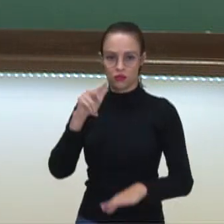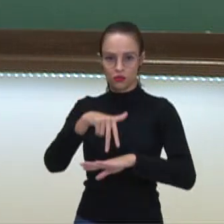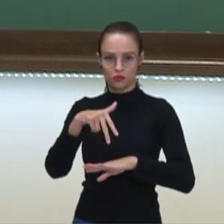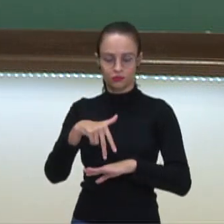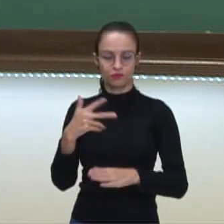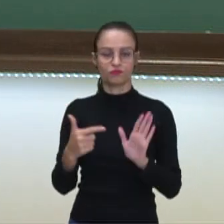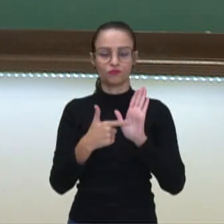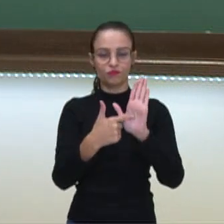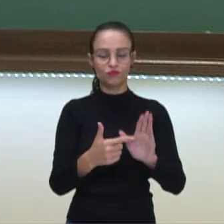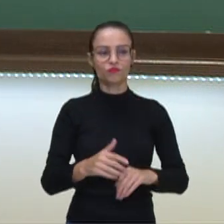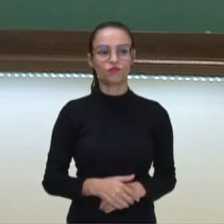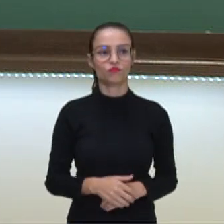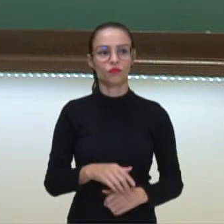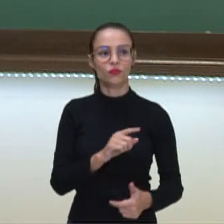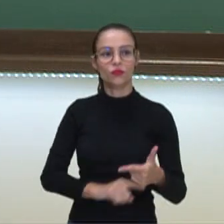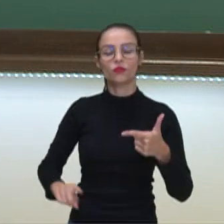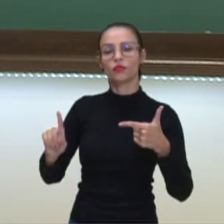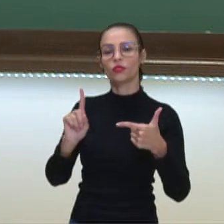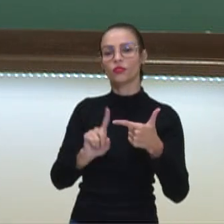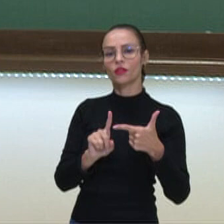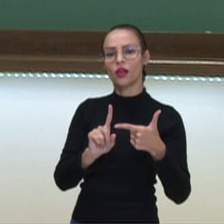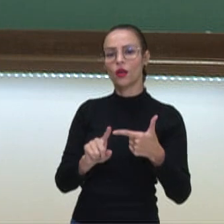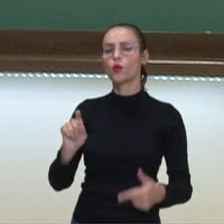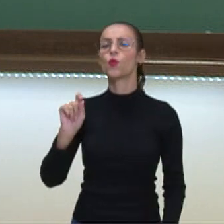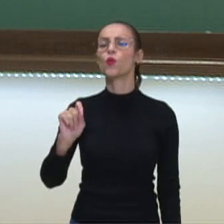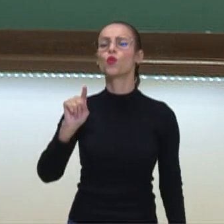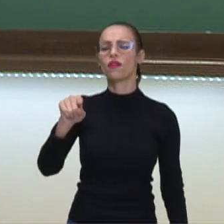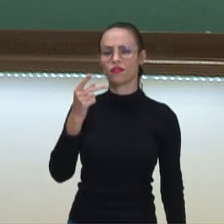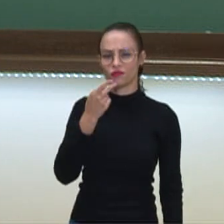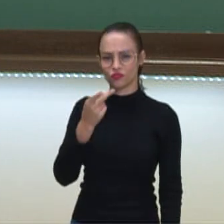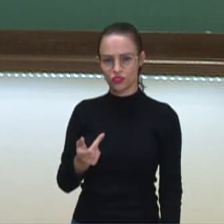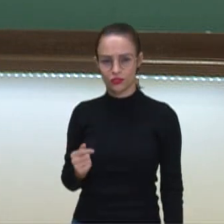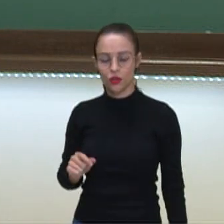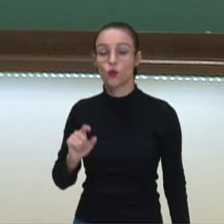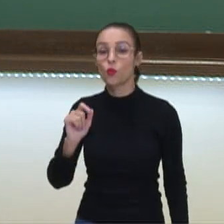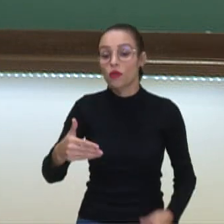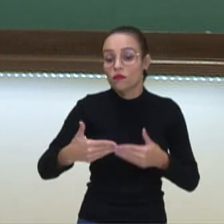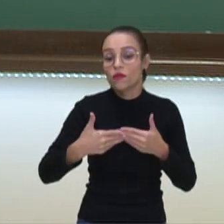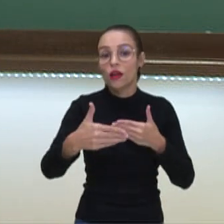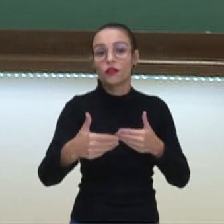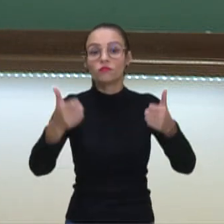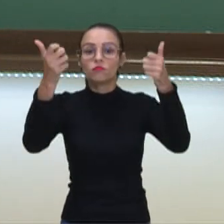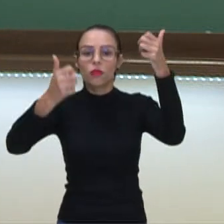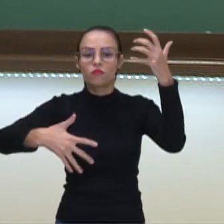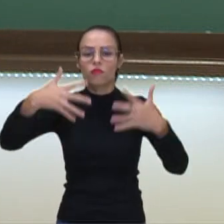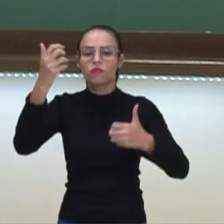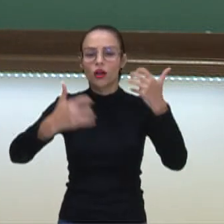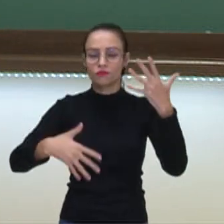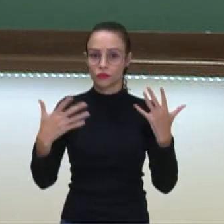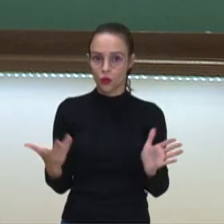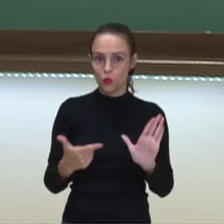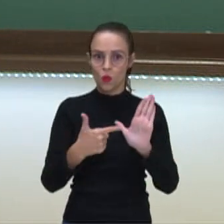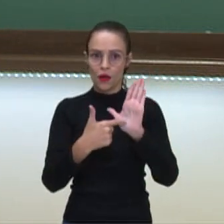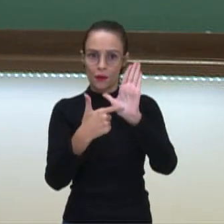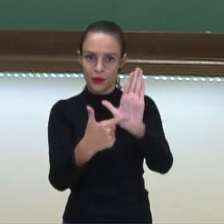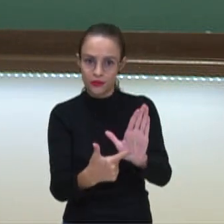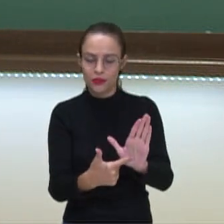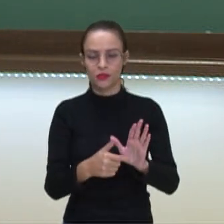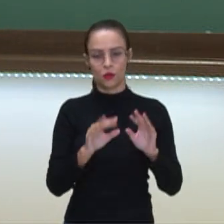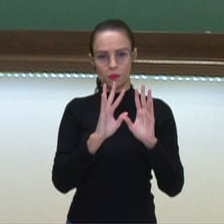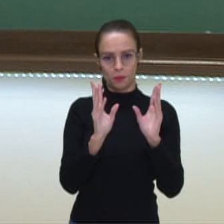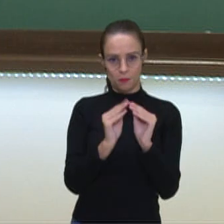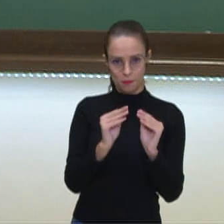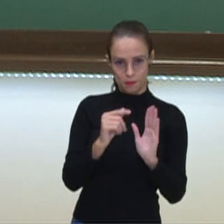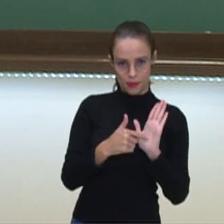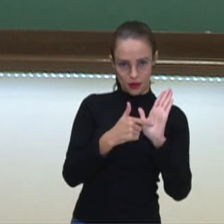apresentação do discurso. O que diz? O que essa pessoa vai falar? Então a gente faz uma apresentação pessoal breve e